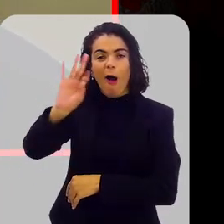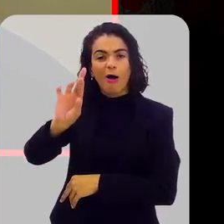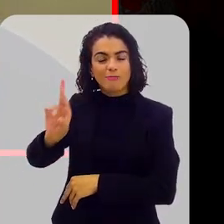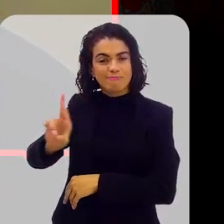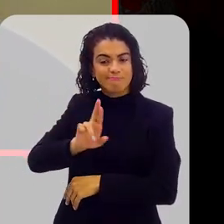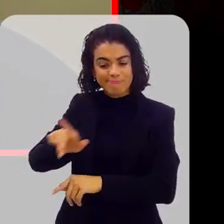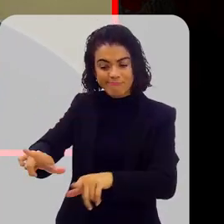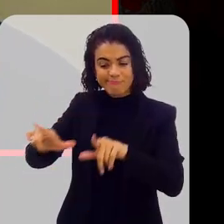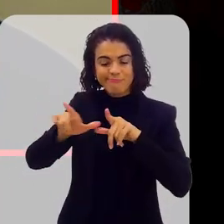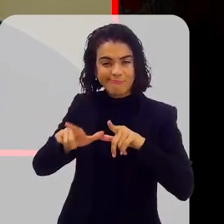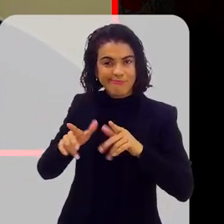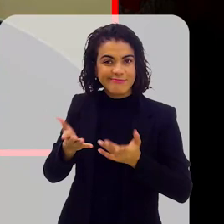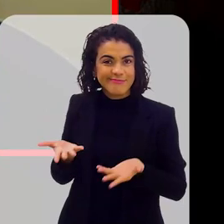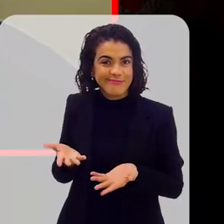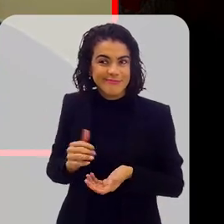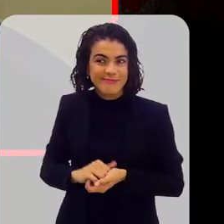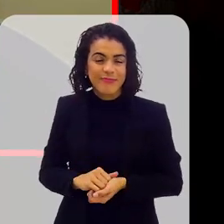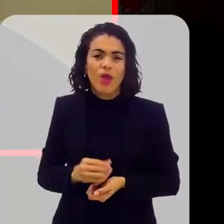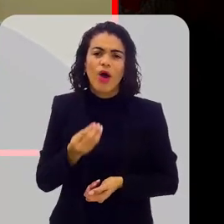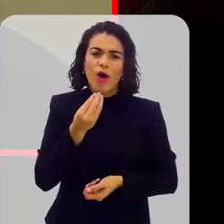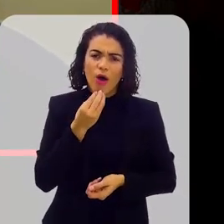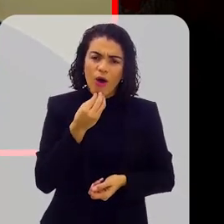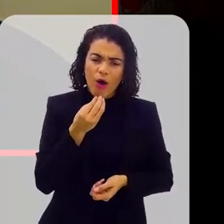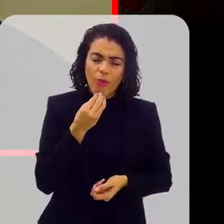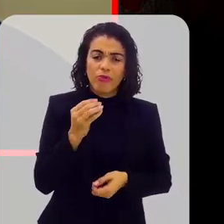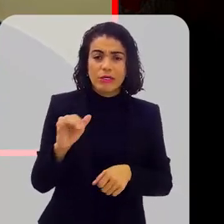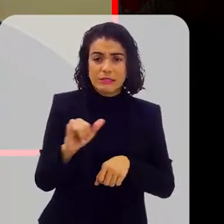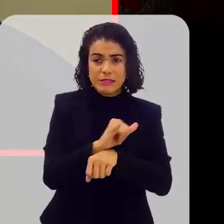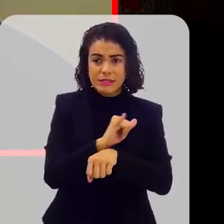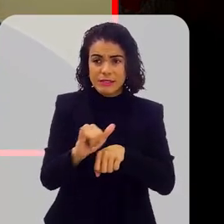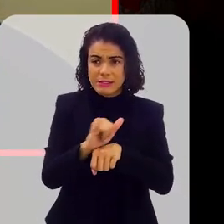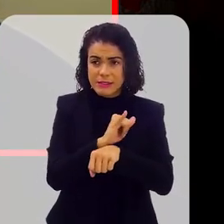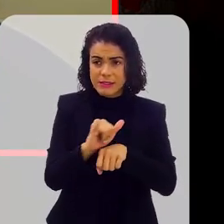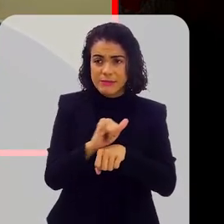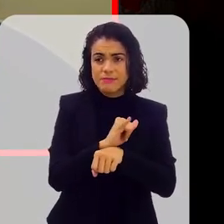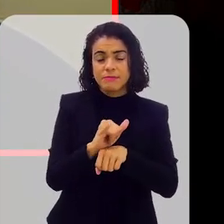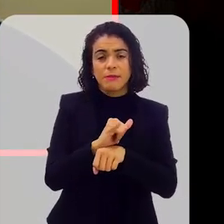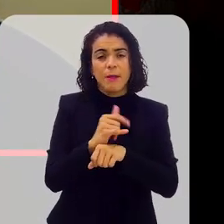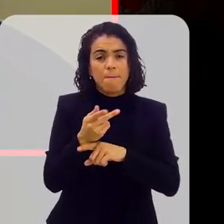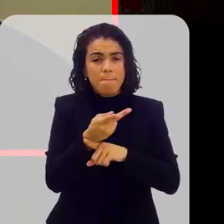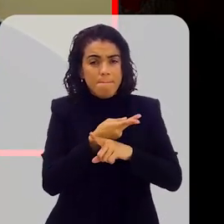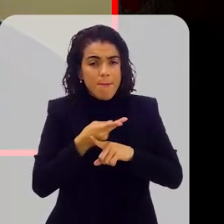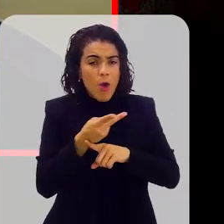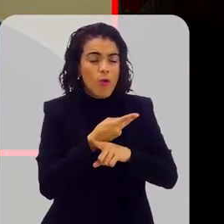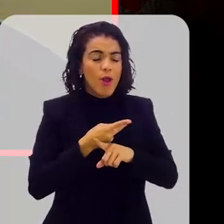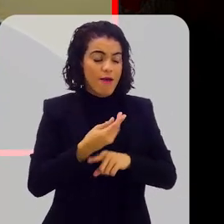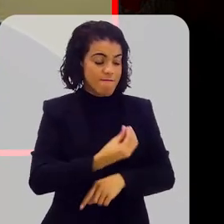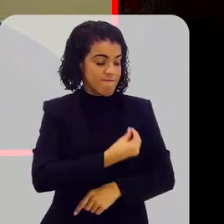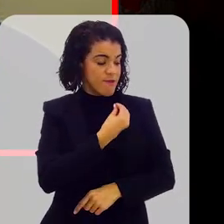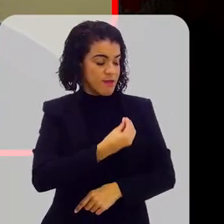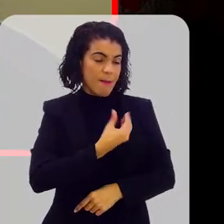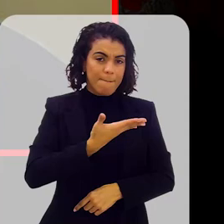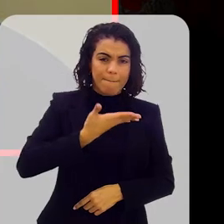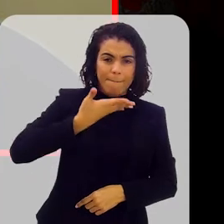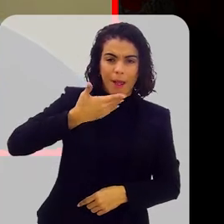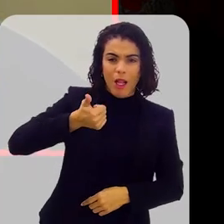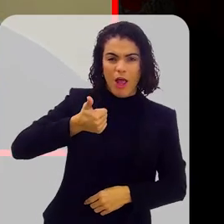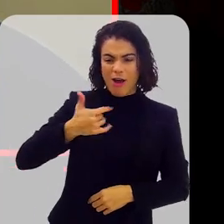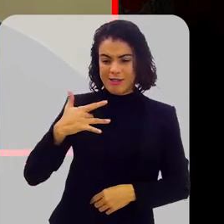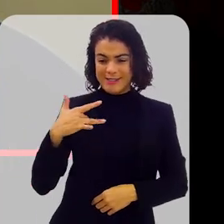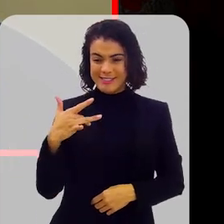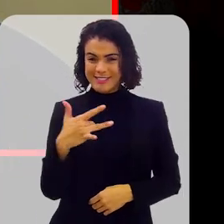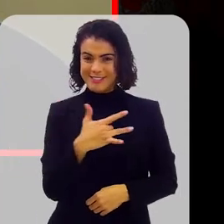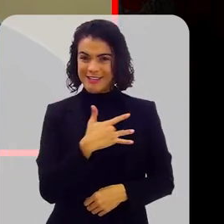bons resultados, uma vez que você tem o diagnóstico. Mas é claro que as medidas para procurar ter uma vida